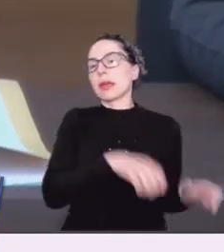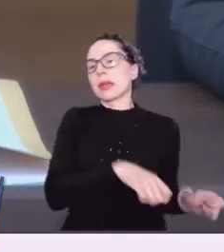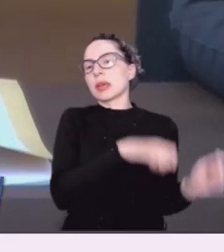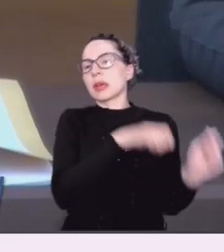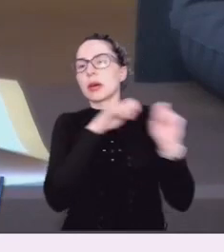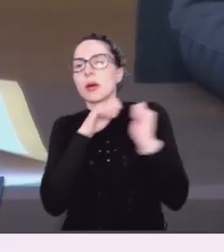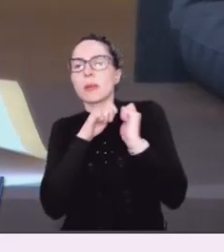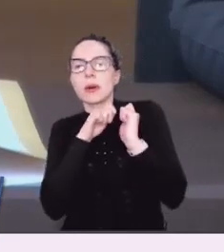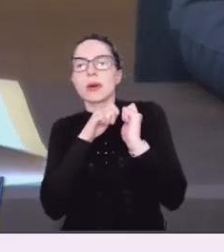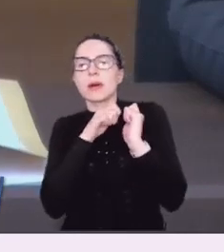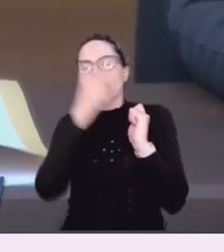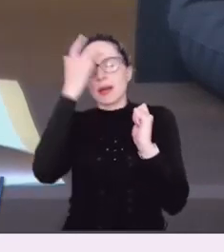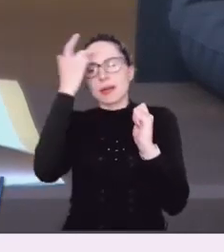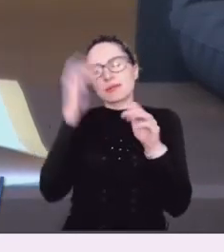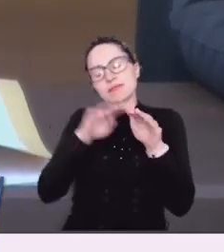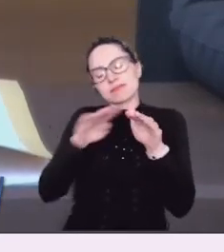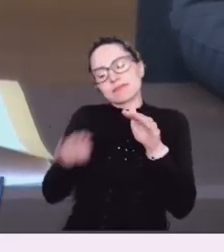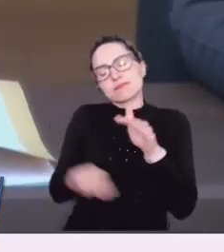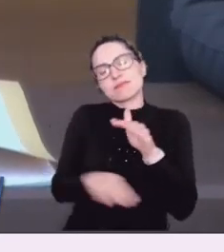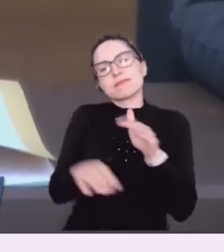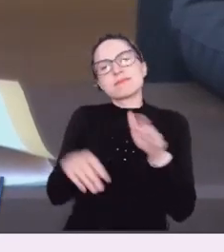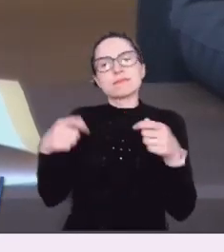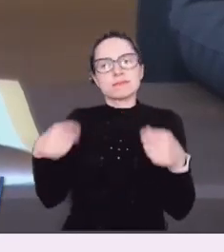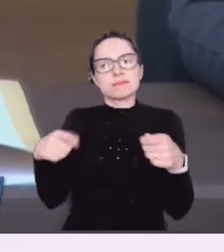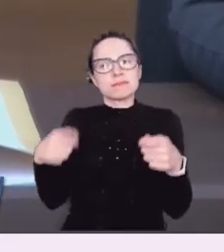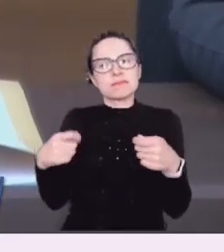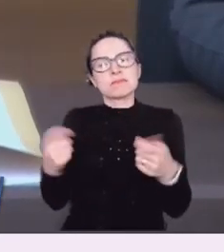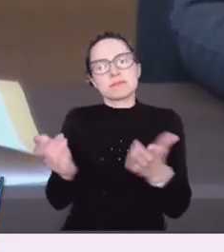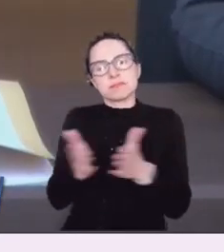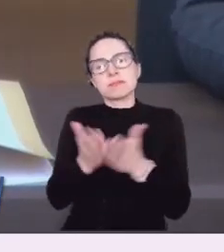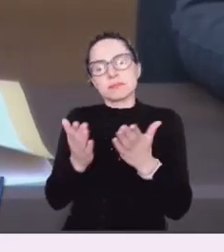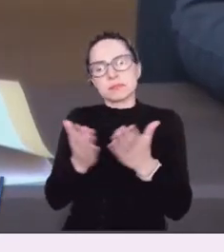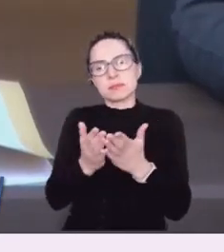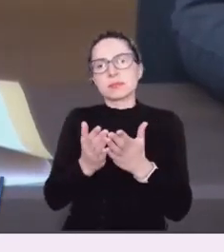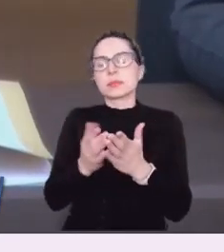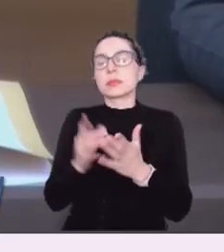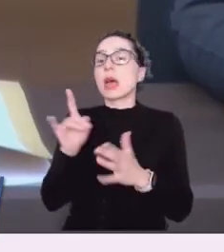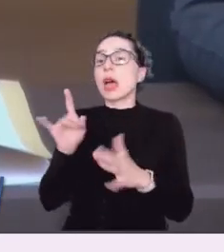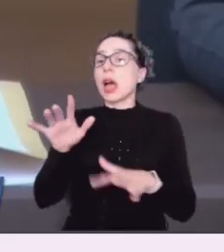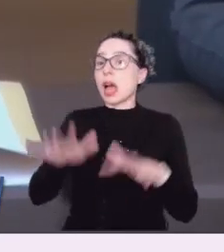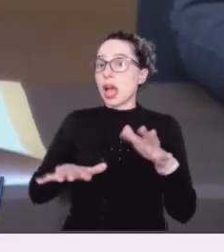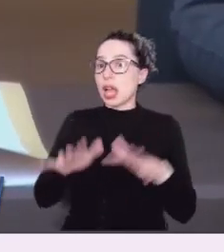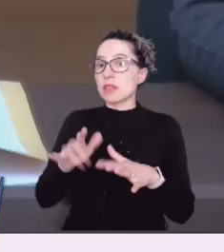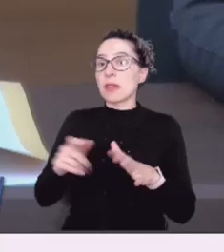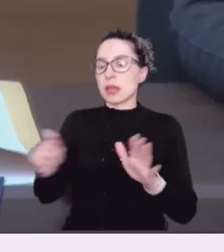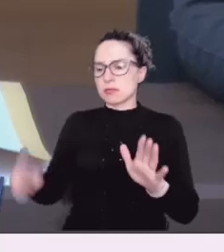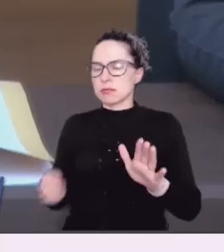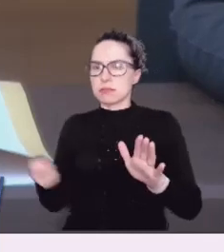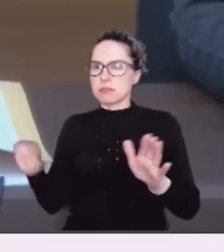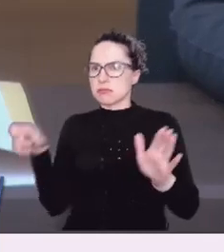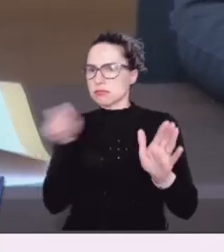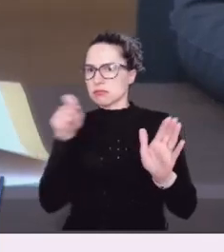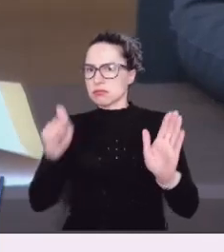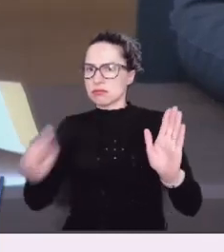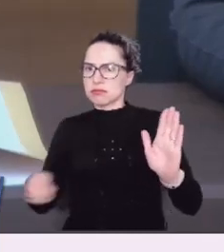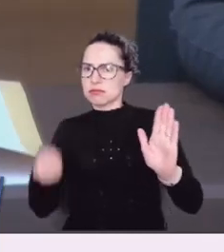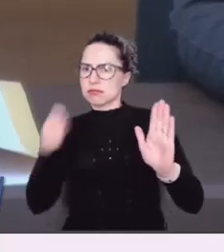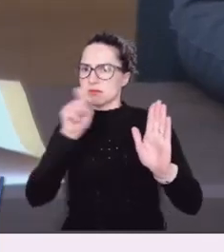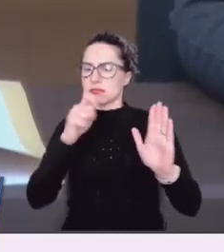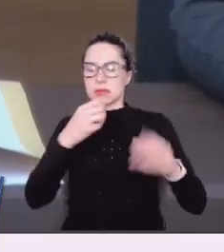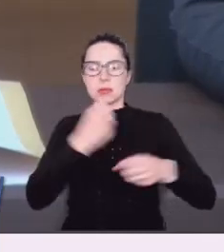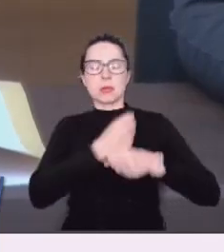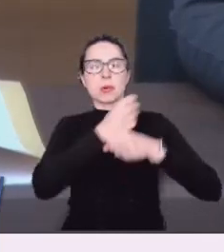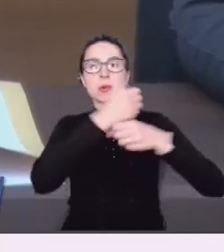mais carentes e necessitados, trabalhando até mesmo de pedreiro e construindo casas para